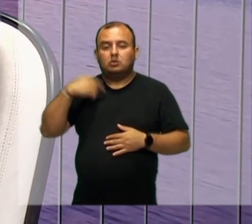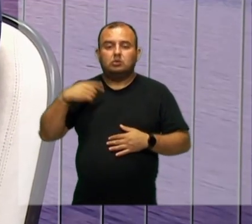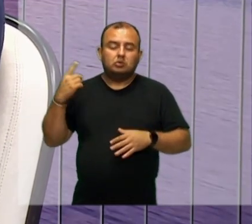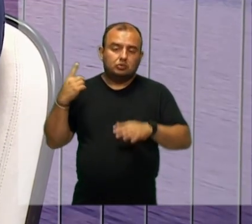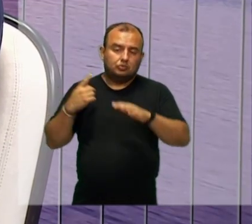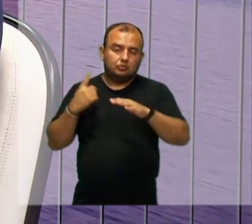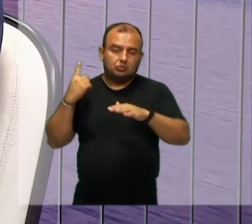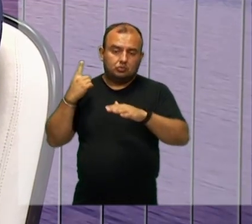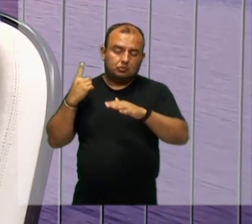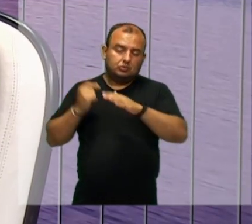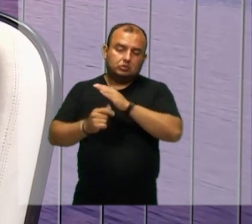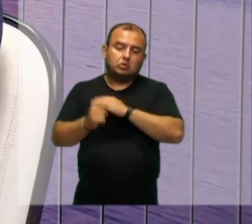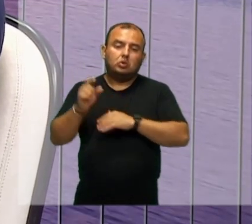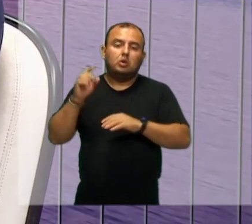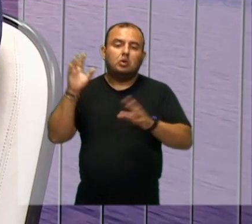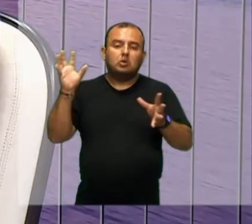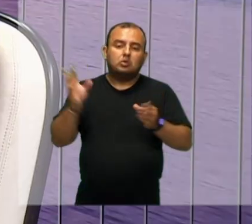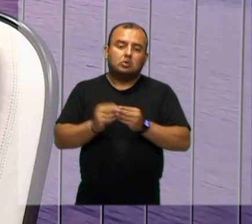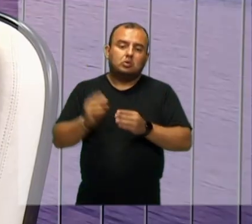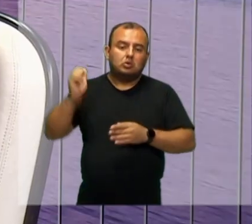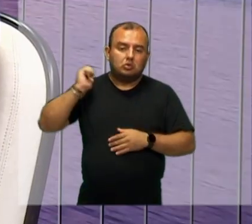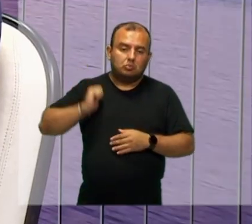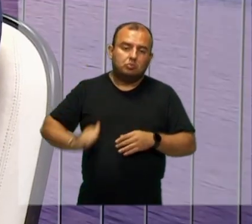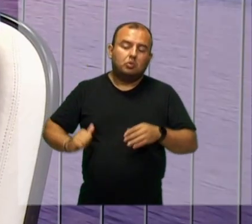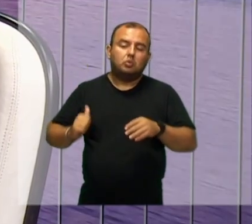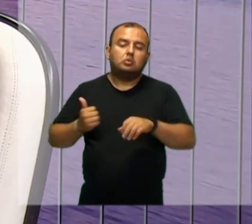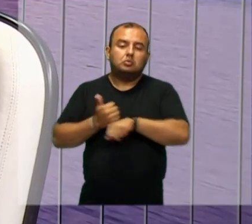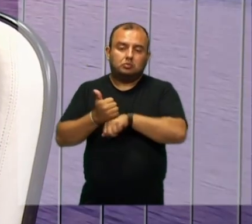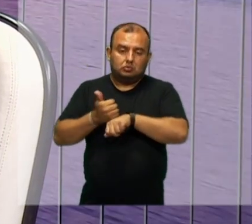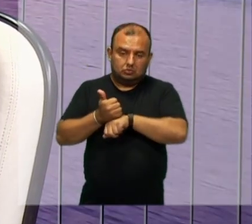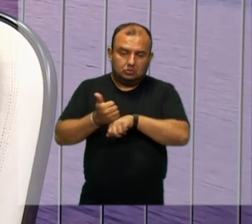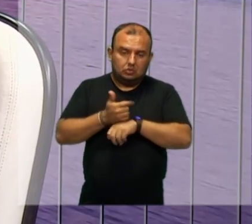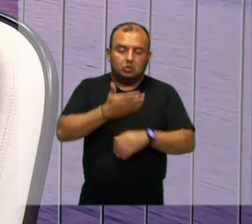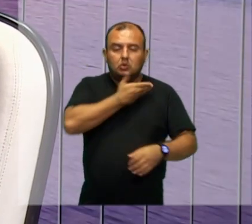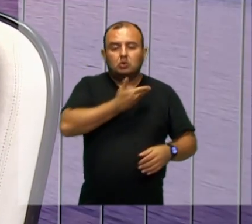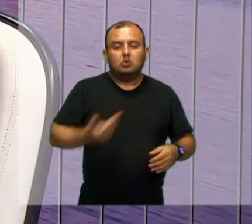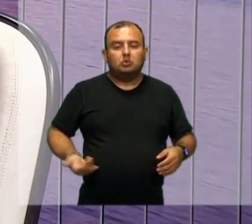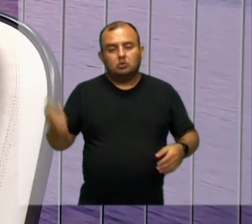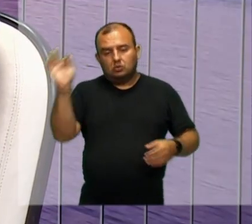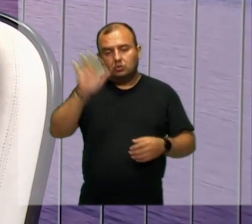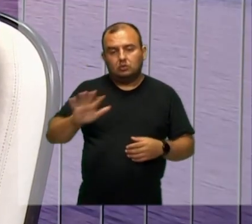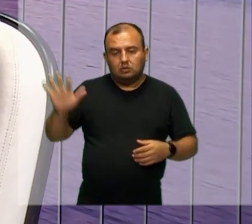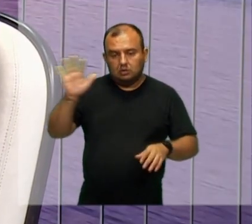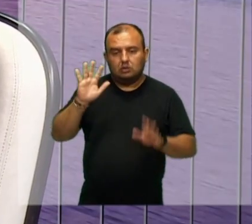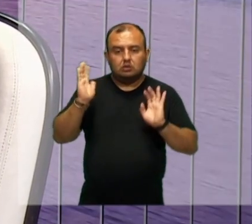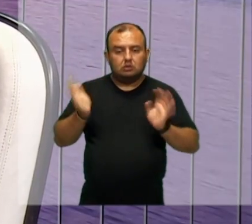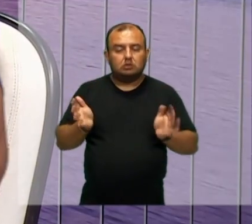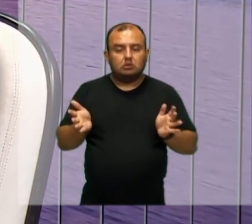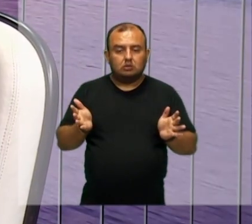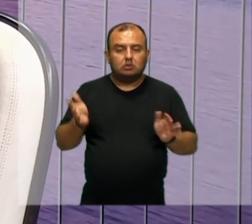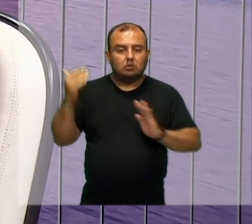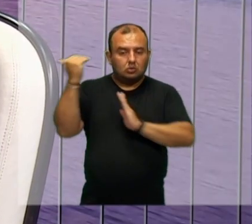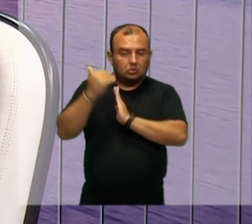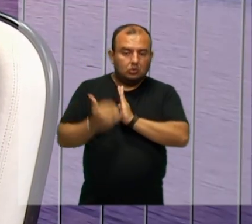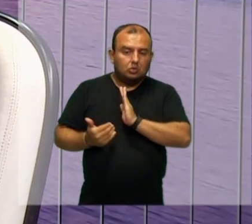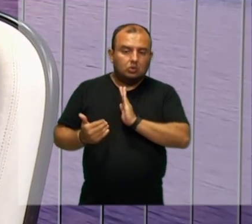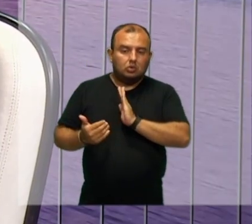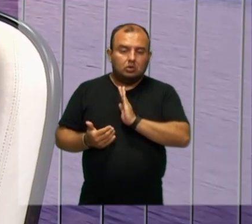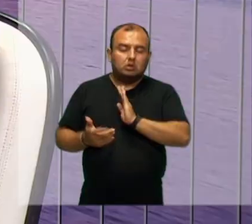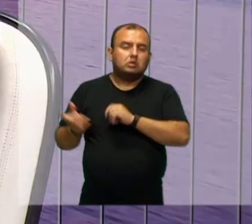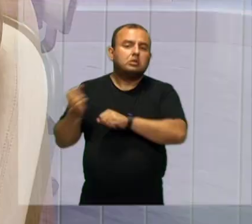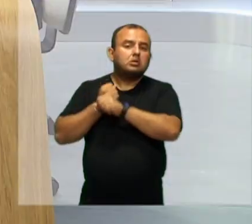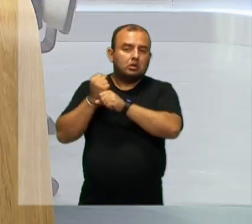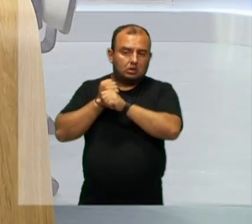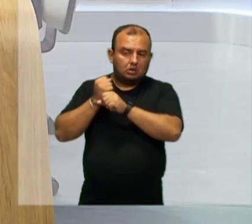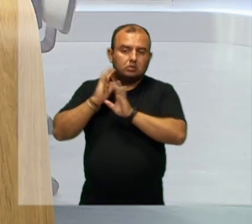financiamento ele acontece basicamente através de bolsas atletas, né? Tanto do governo federal, que já é um programa já de longa